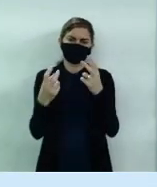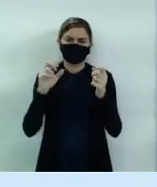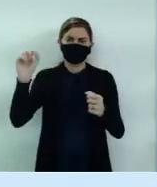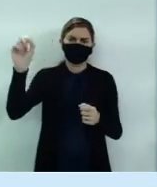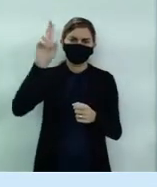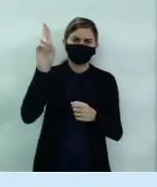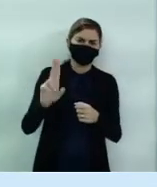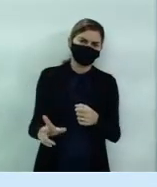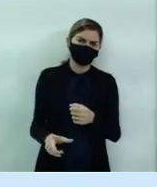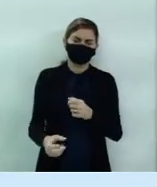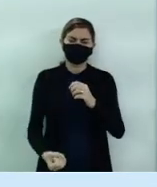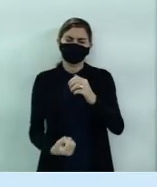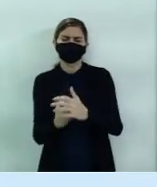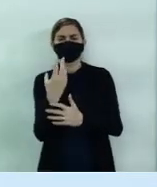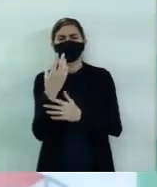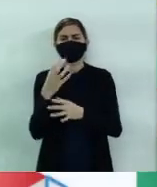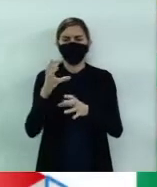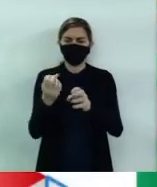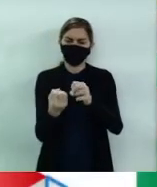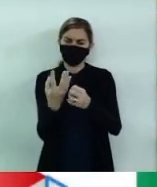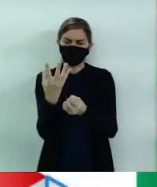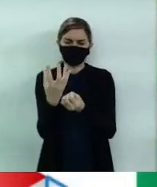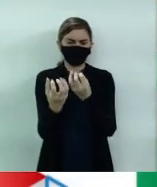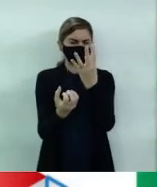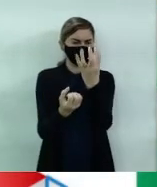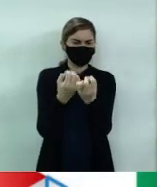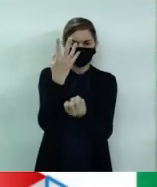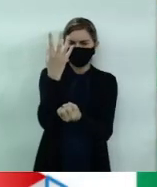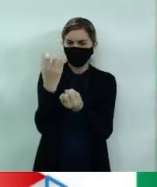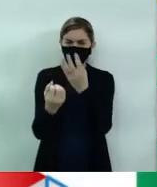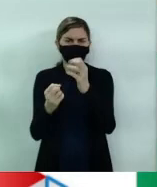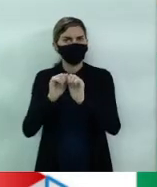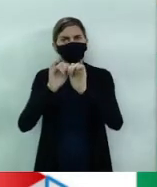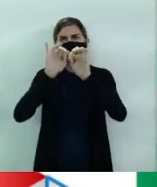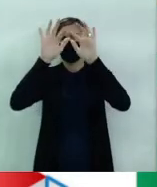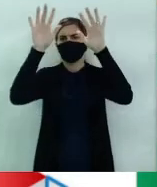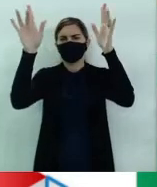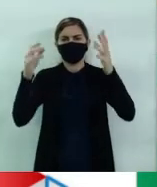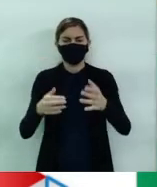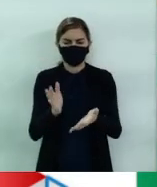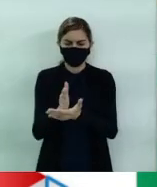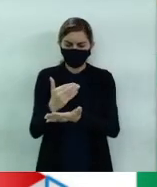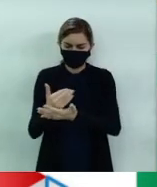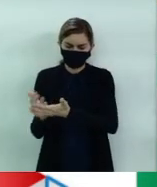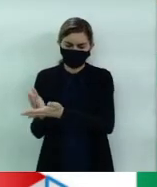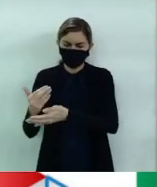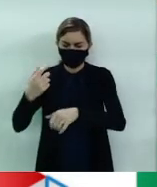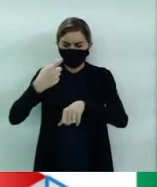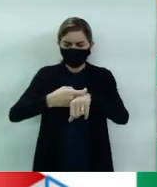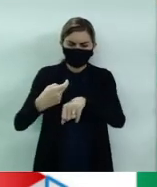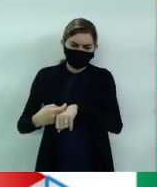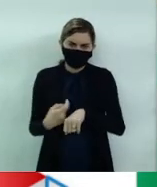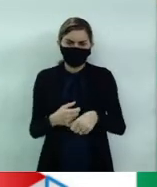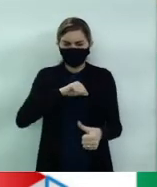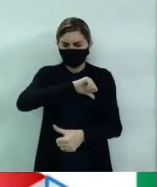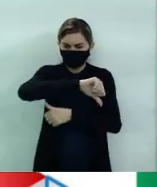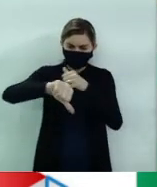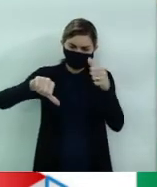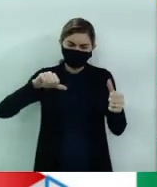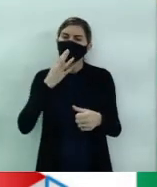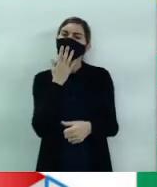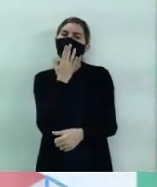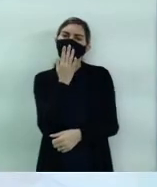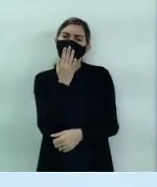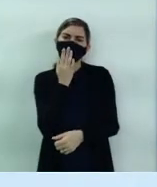luz, surgimento de bolhas, de um gás, formação de partículas sólidas, mudança de